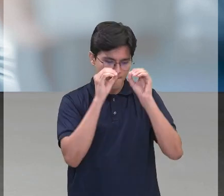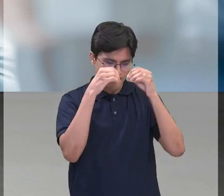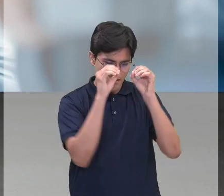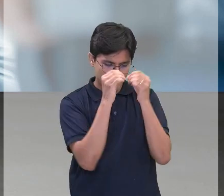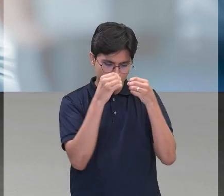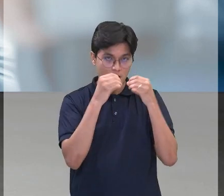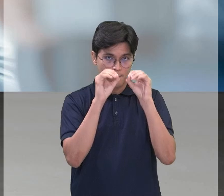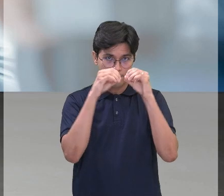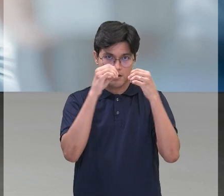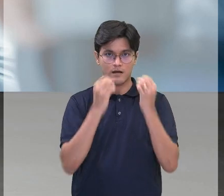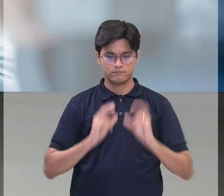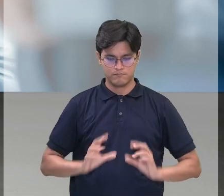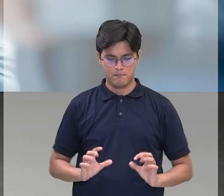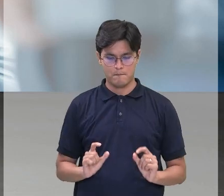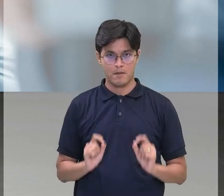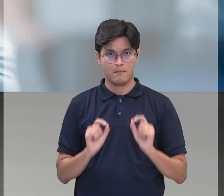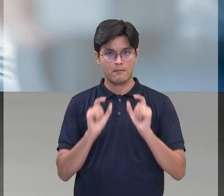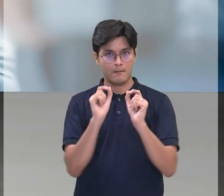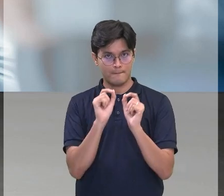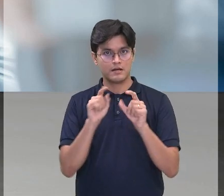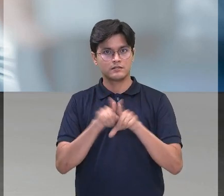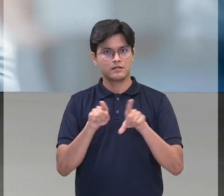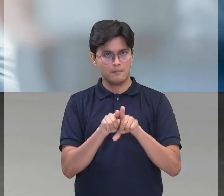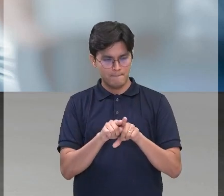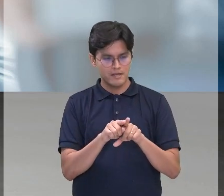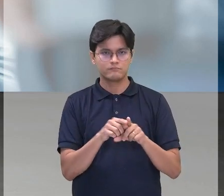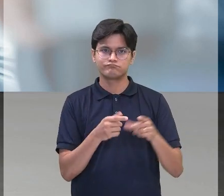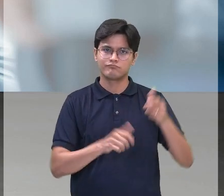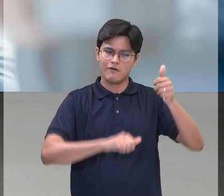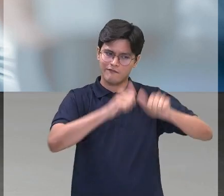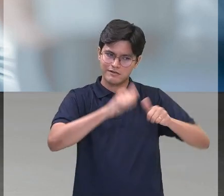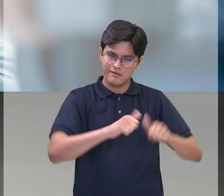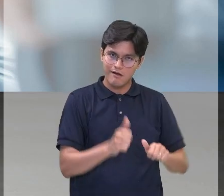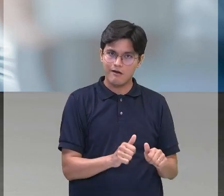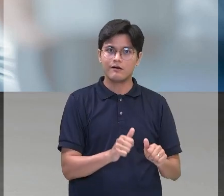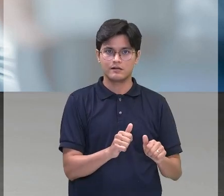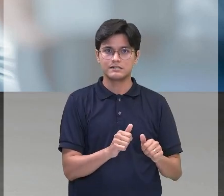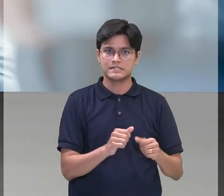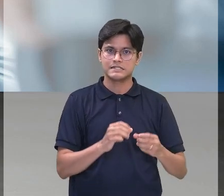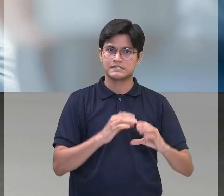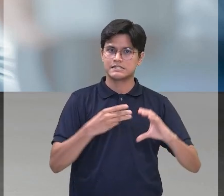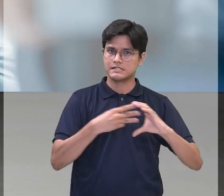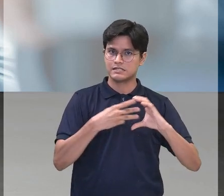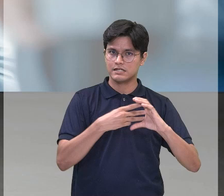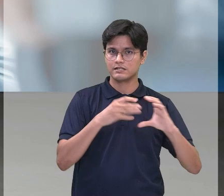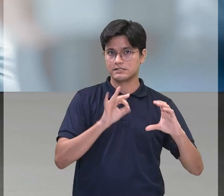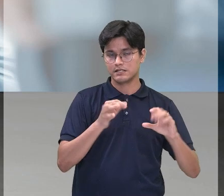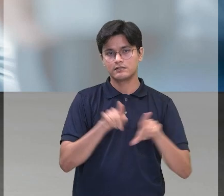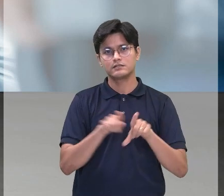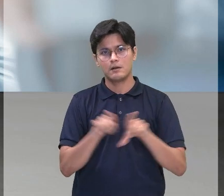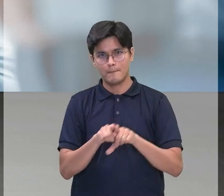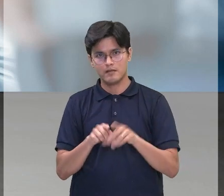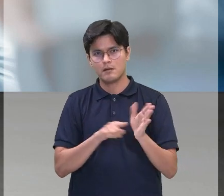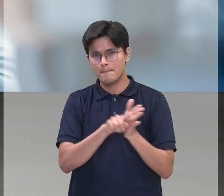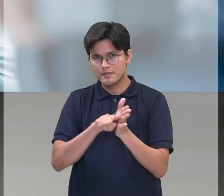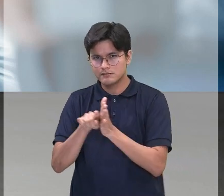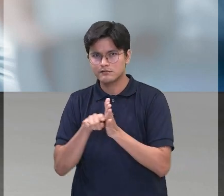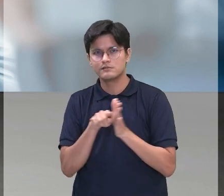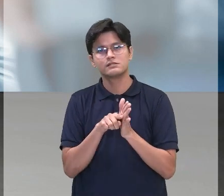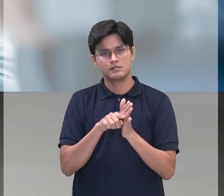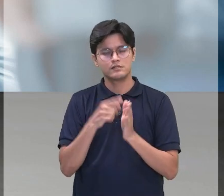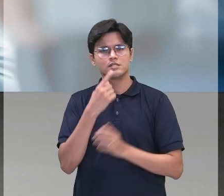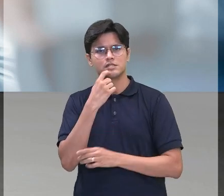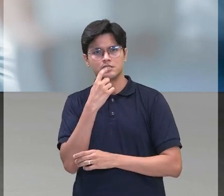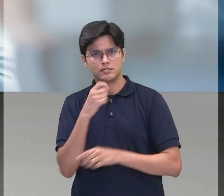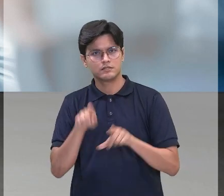específico. E análise de sangue também, né? Aquele exame de sangue que é levado para o laboratório e que é observado ali